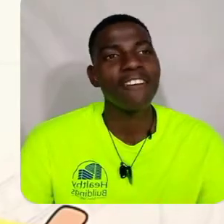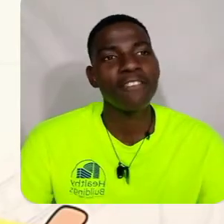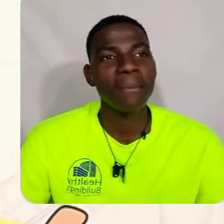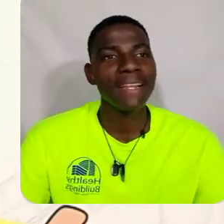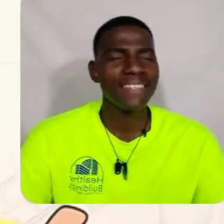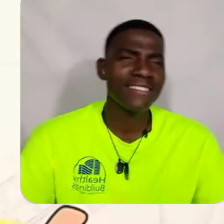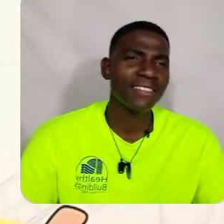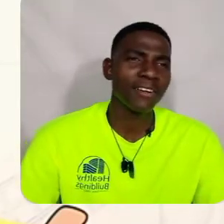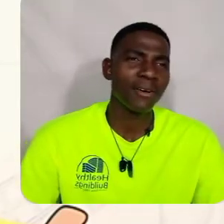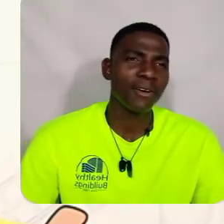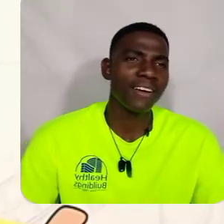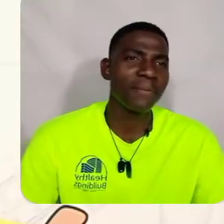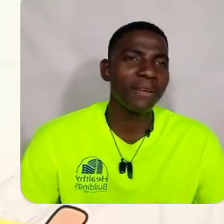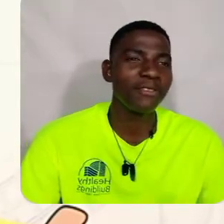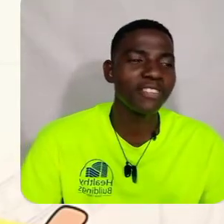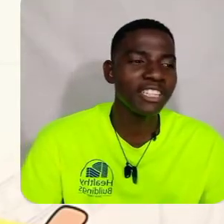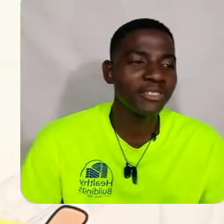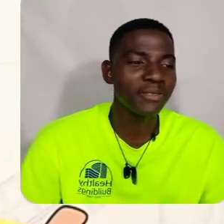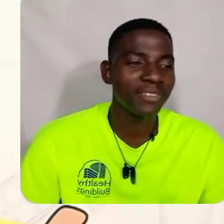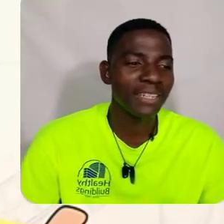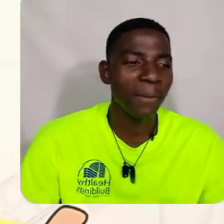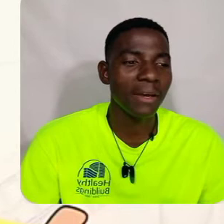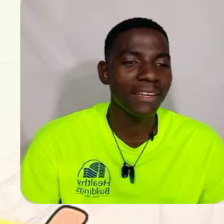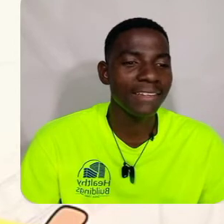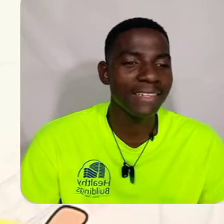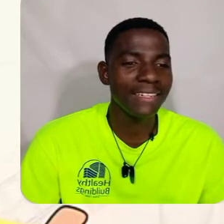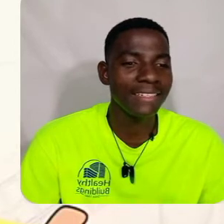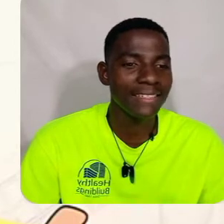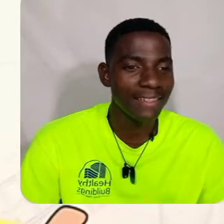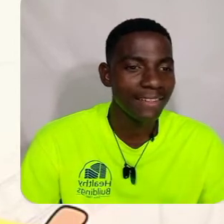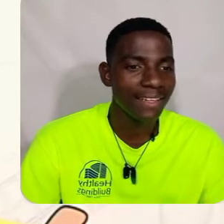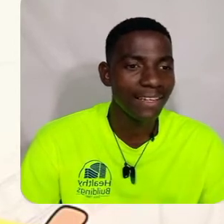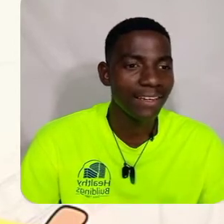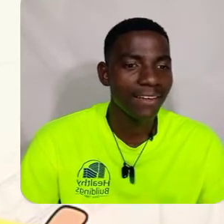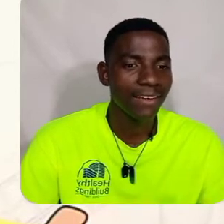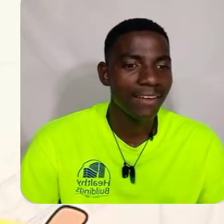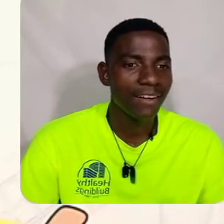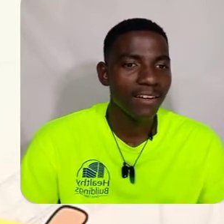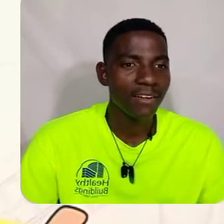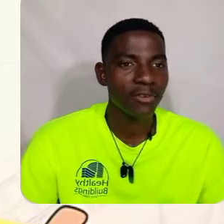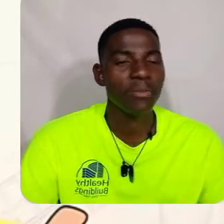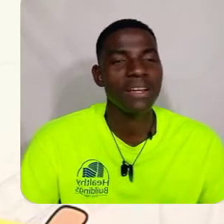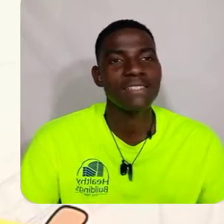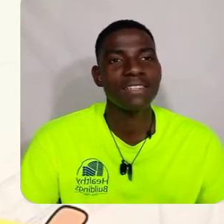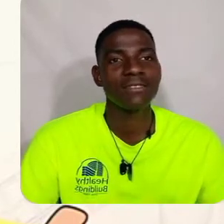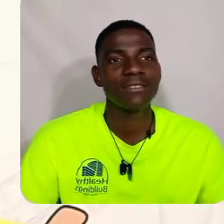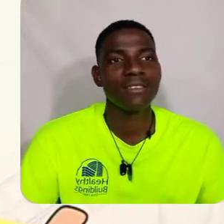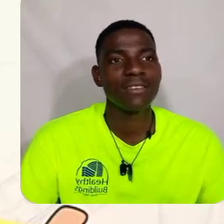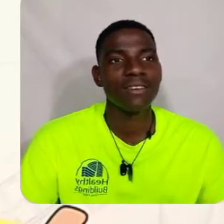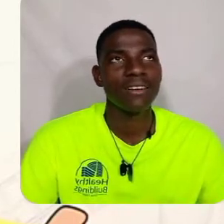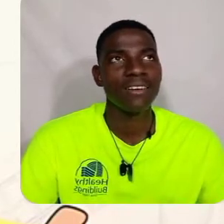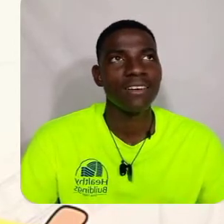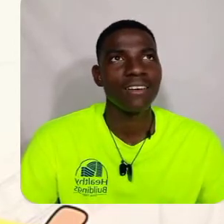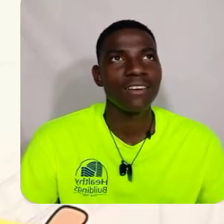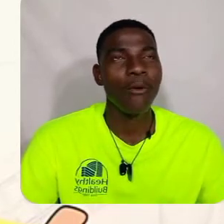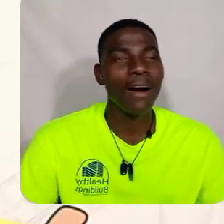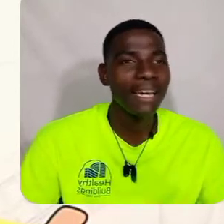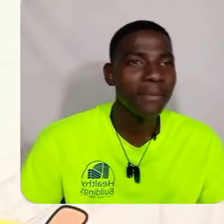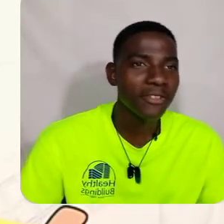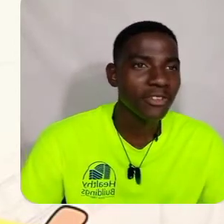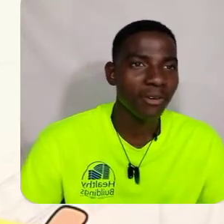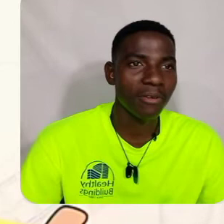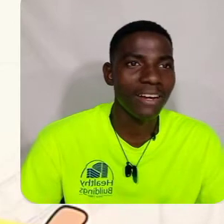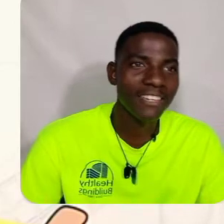E a família é assim. Pelo visto, também dizem que no Brasil,